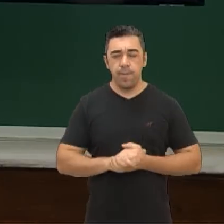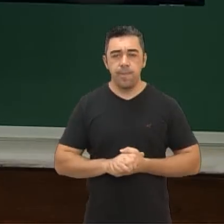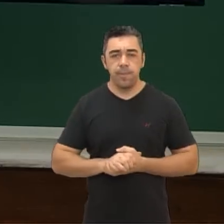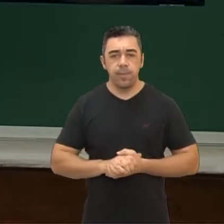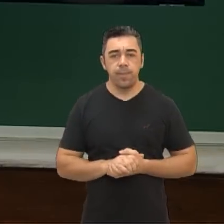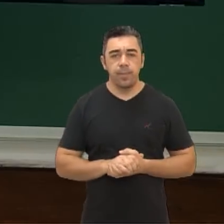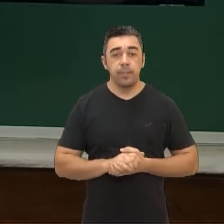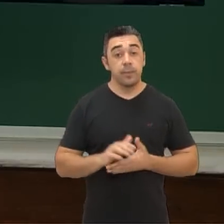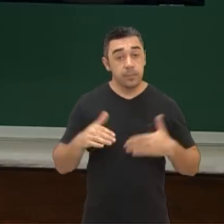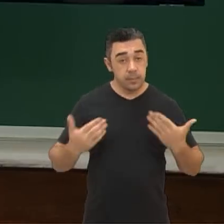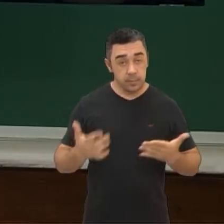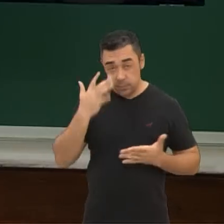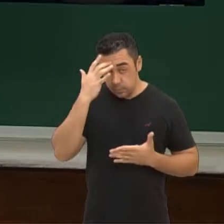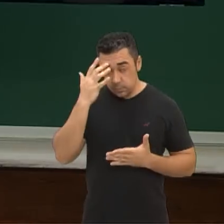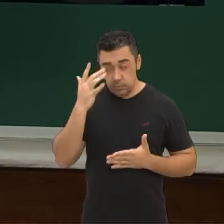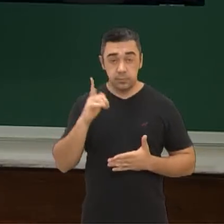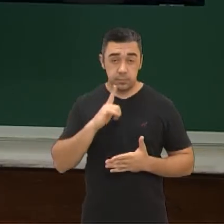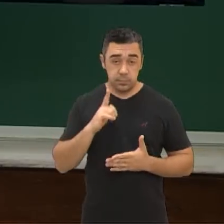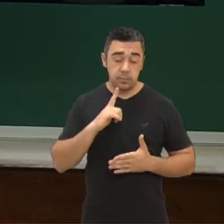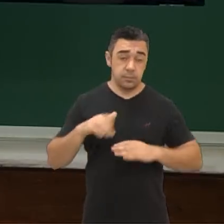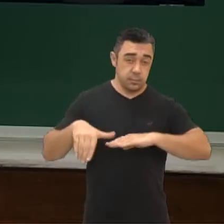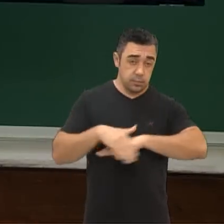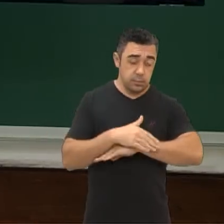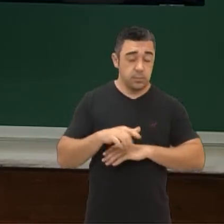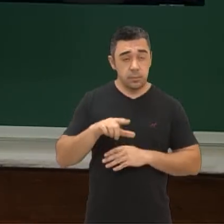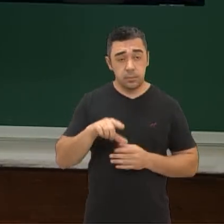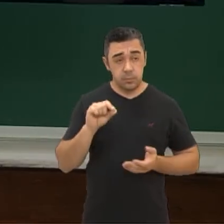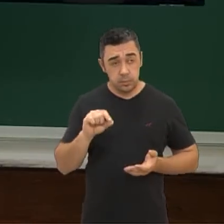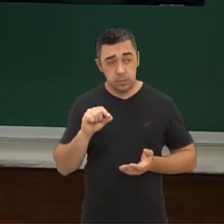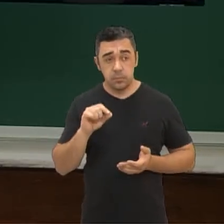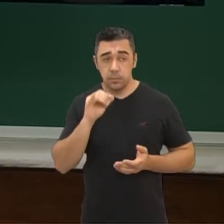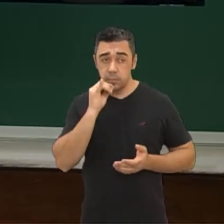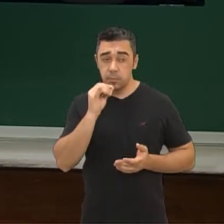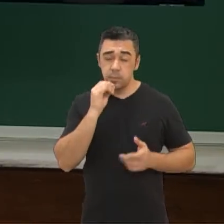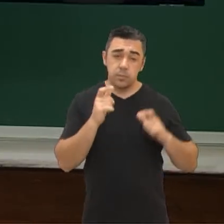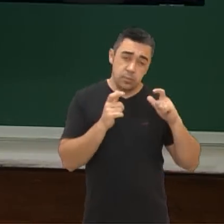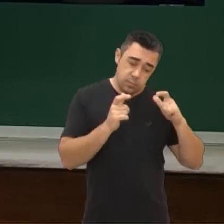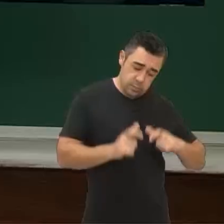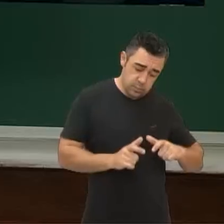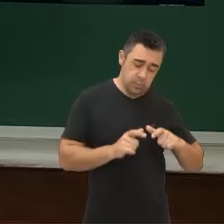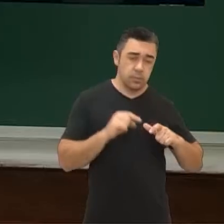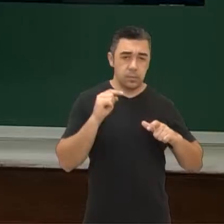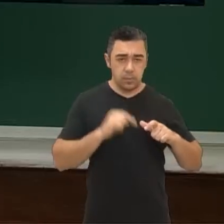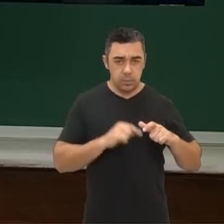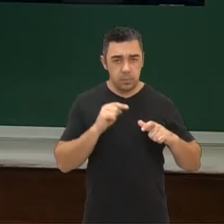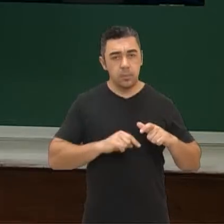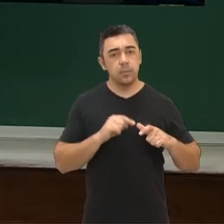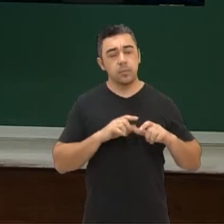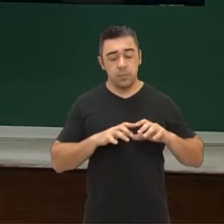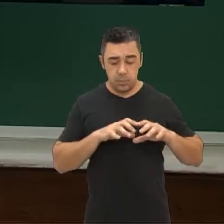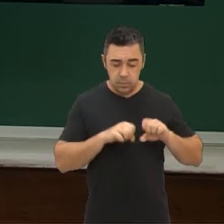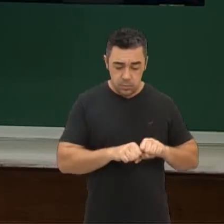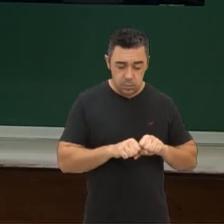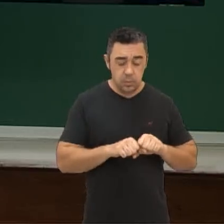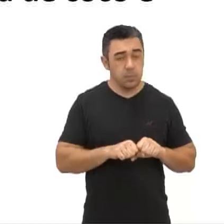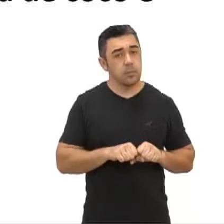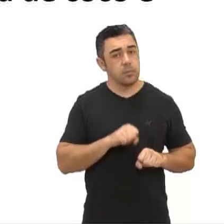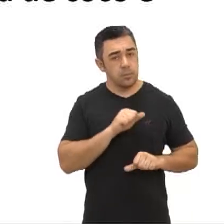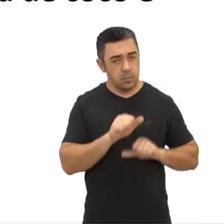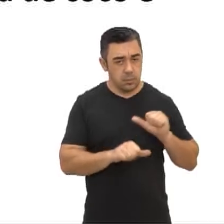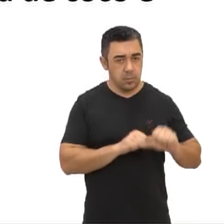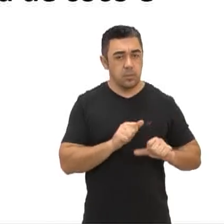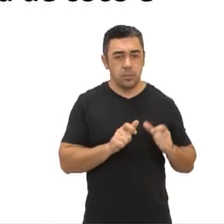Muito bem, pessoal. Então, o que são os artistas de rua itinerantes? Né? Artistas que vão de cidade em cidade